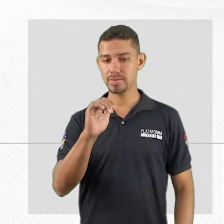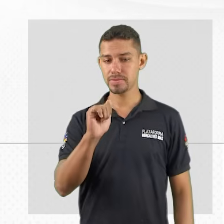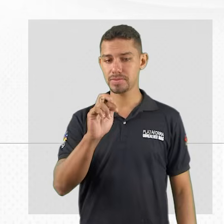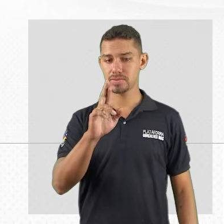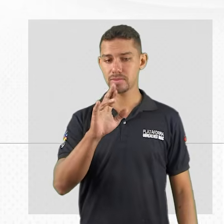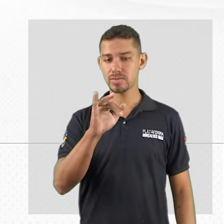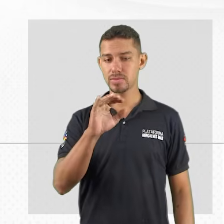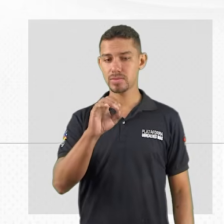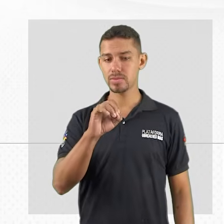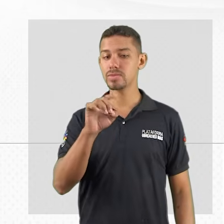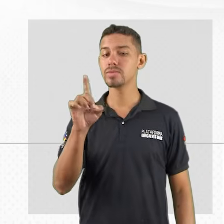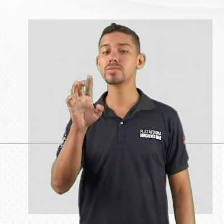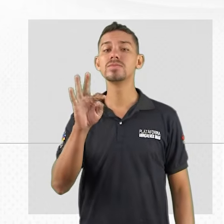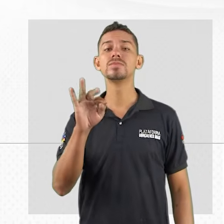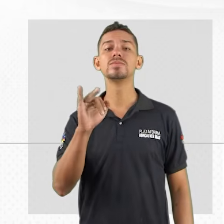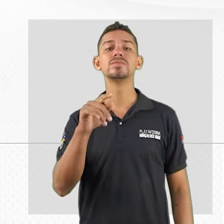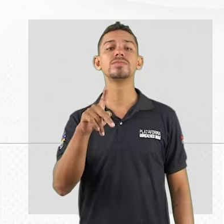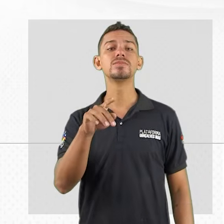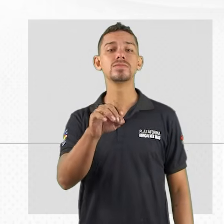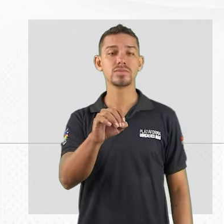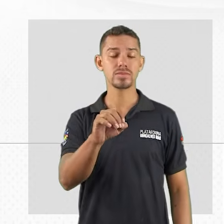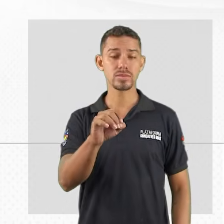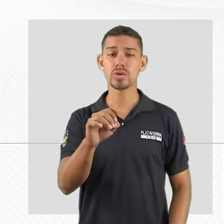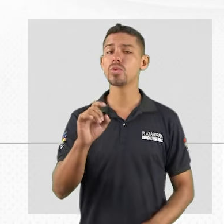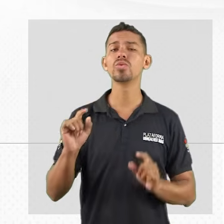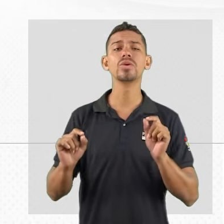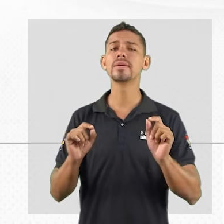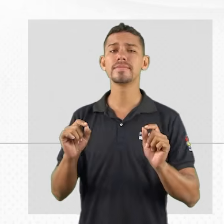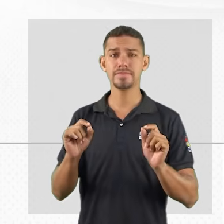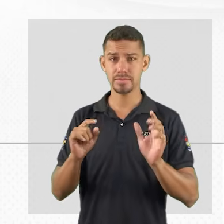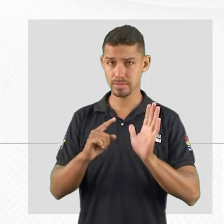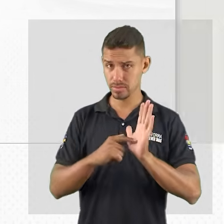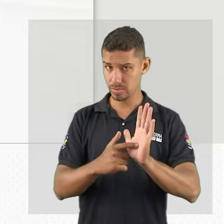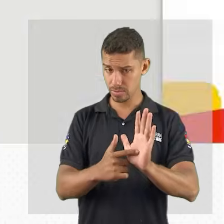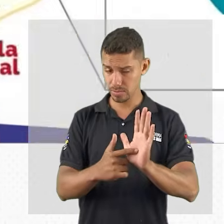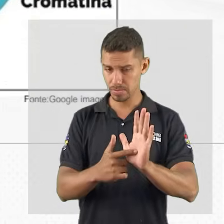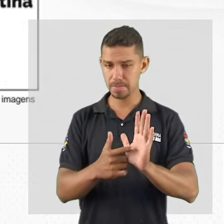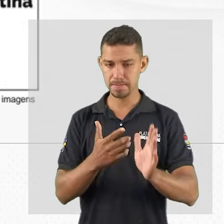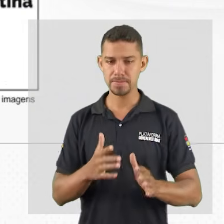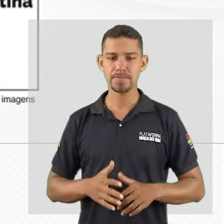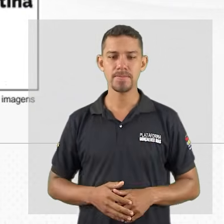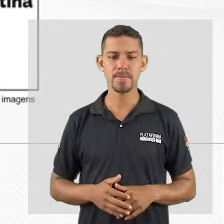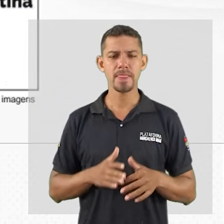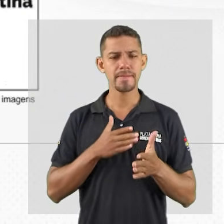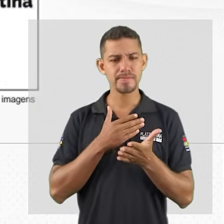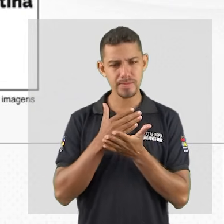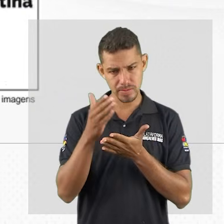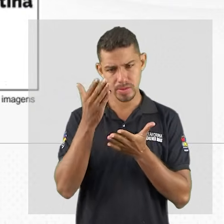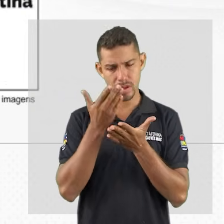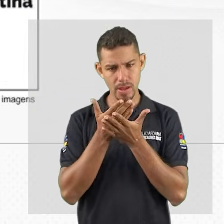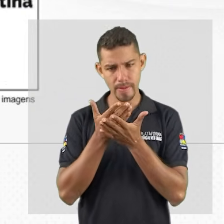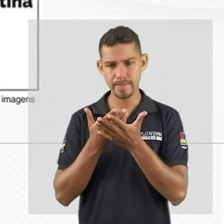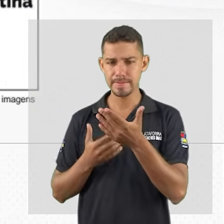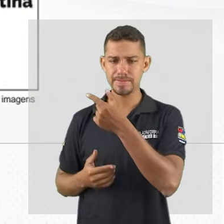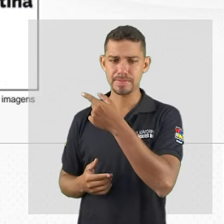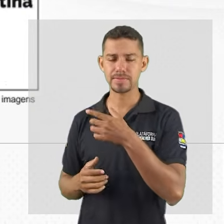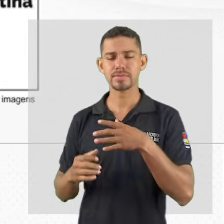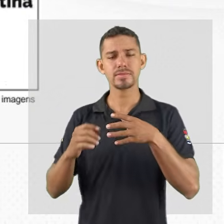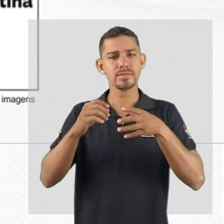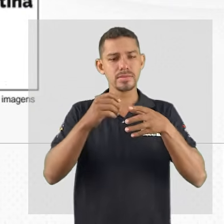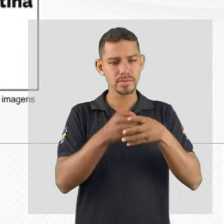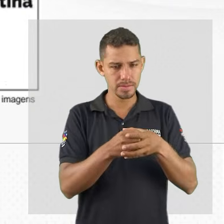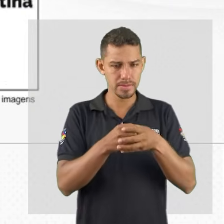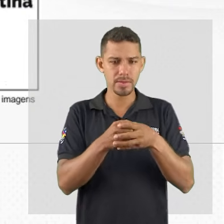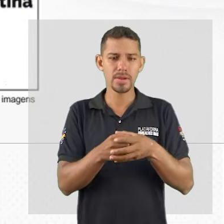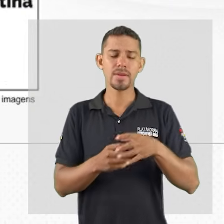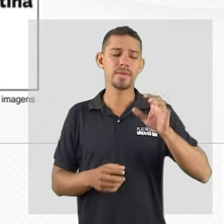cariótipo. Eu vou mostrar para vocês o que é um cariótipo, tá? Então, dando início à nossa aula, pessoal, as células